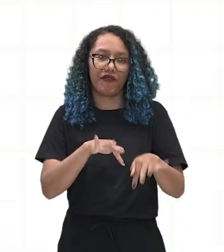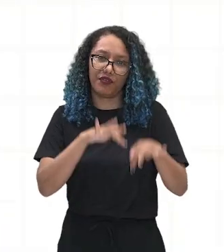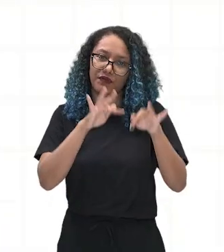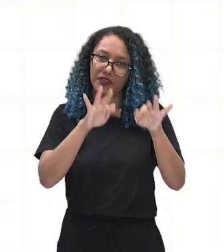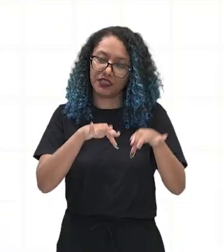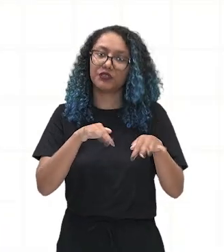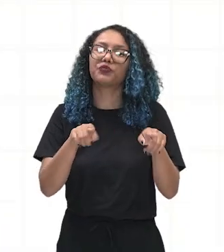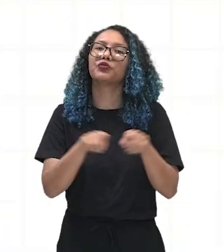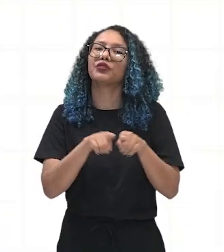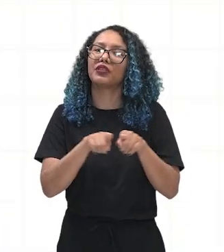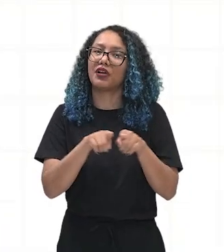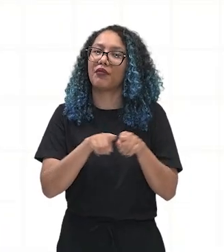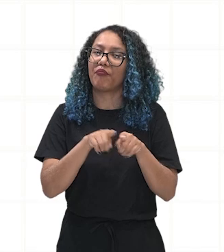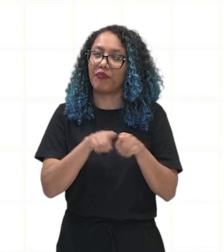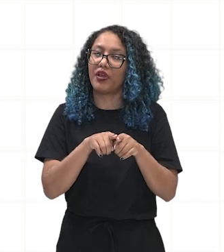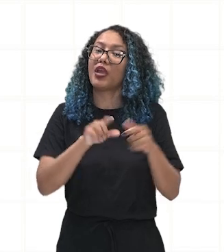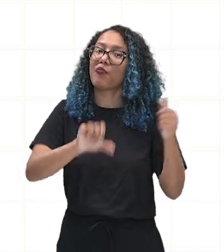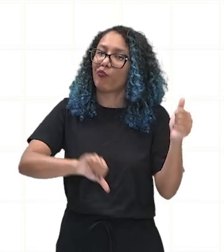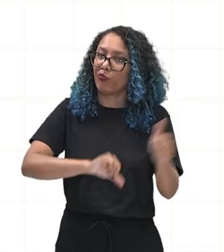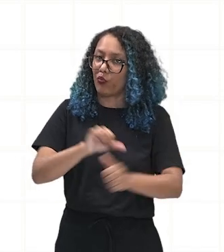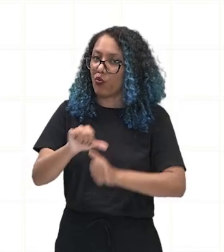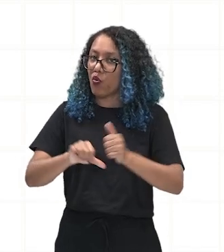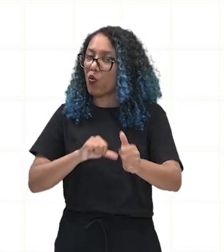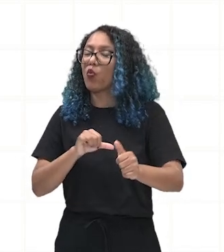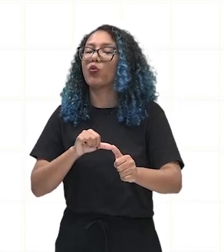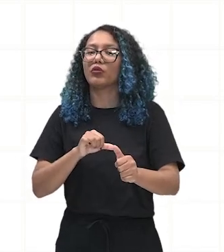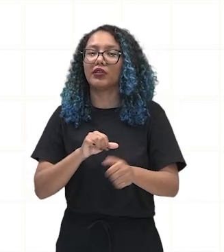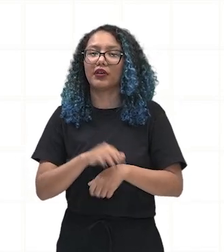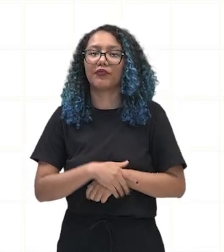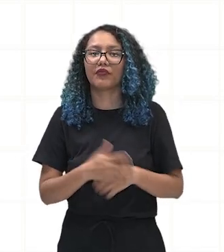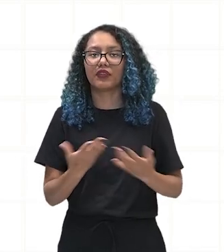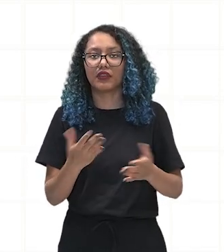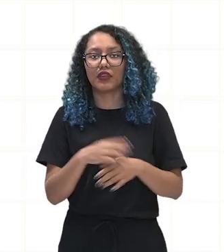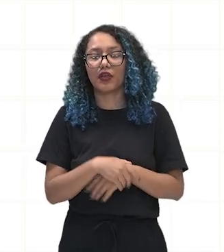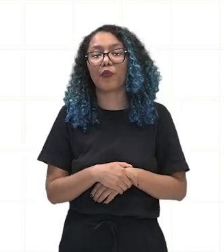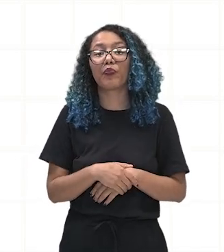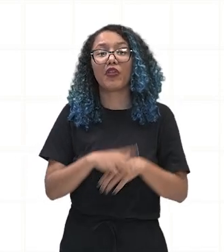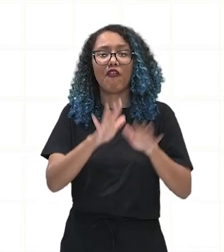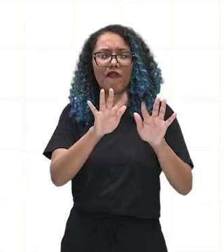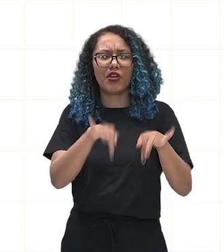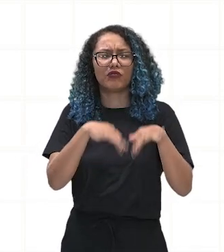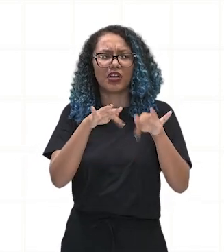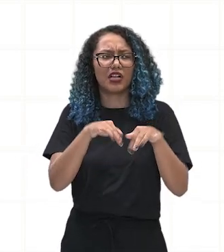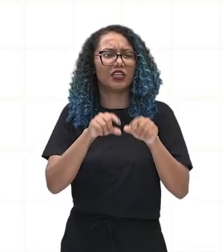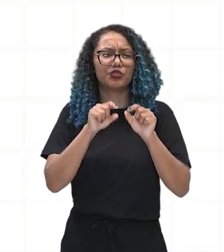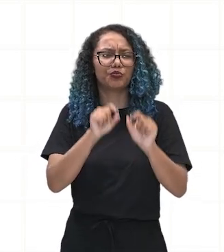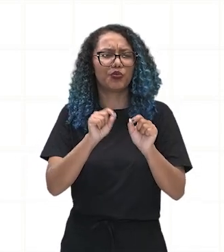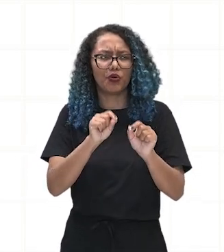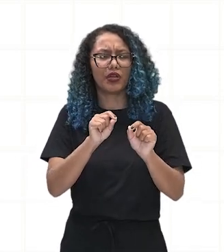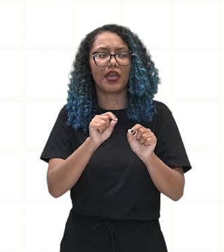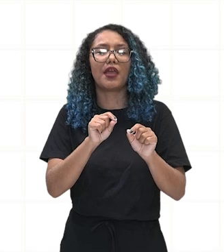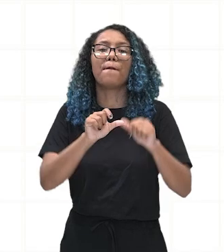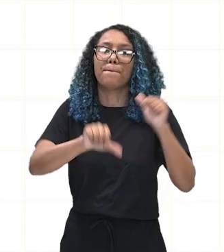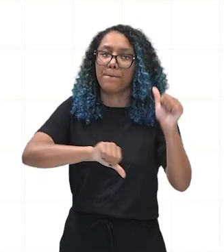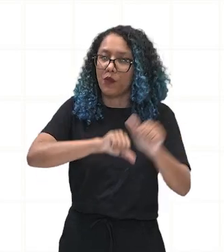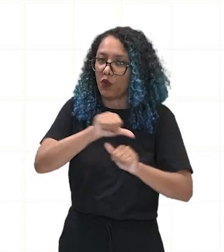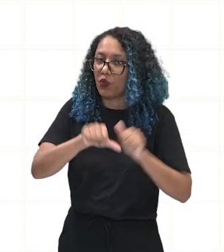feudalismo também passa por mudança. O jeito de governo chamado feudalismo estava começando